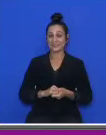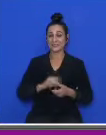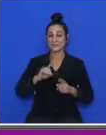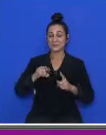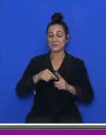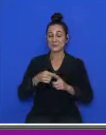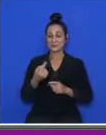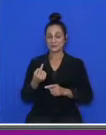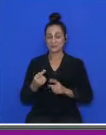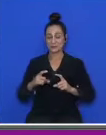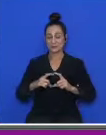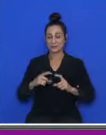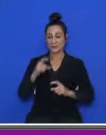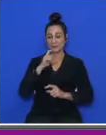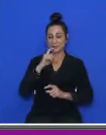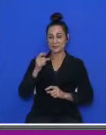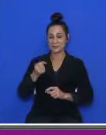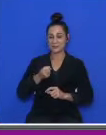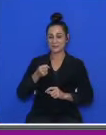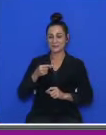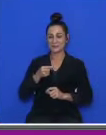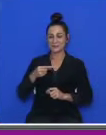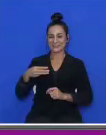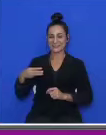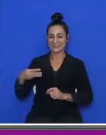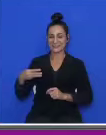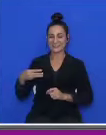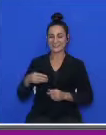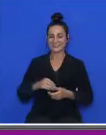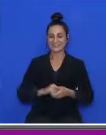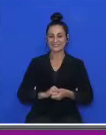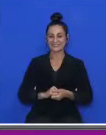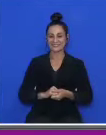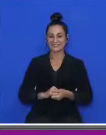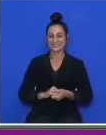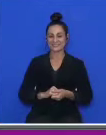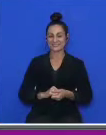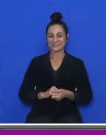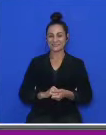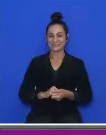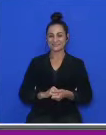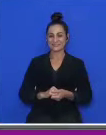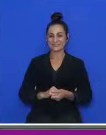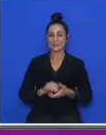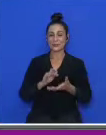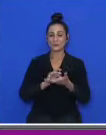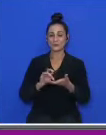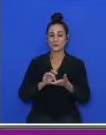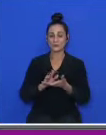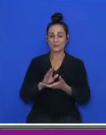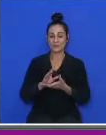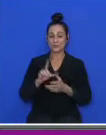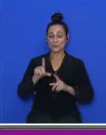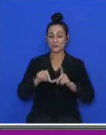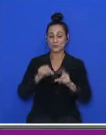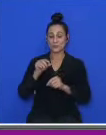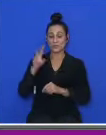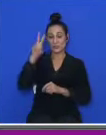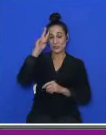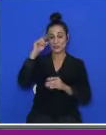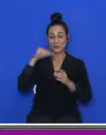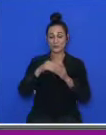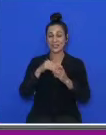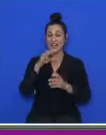Mais uma bola chegando. Verde, número 13. Verde, 13. Loto Fácil, com sorteios de